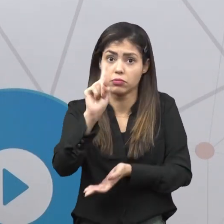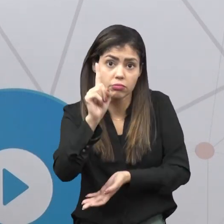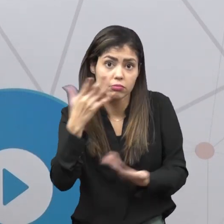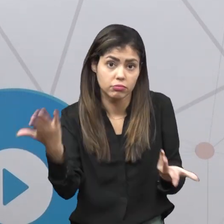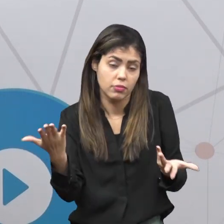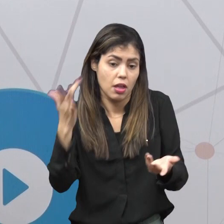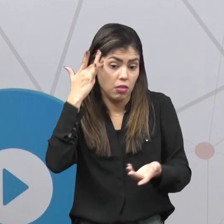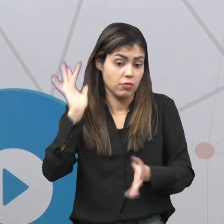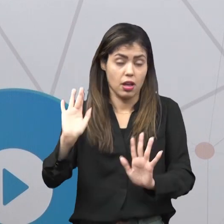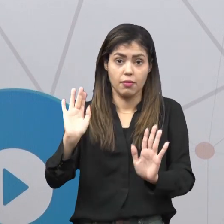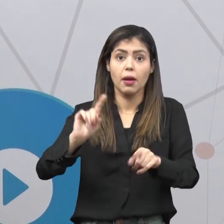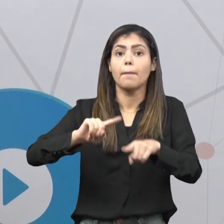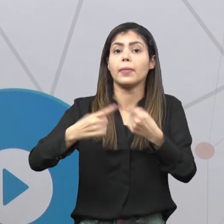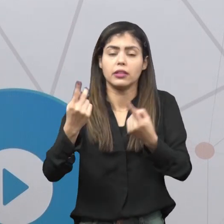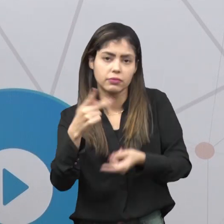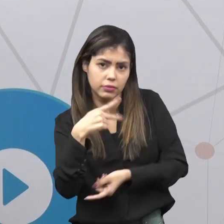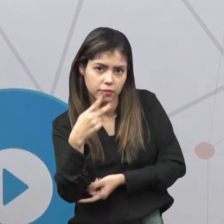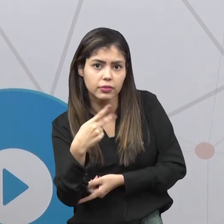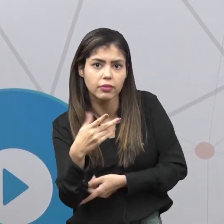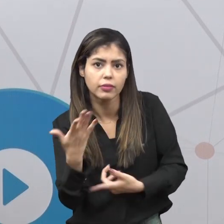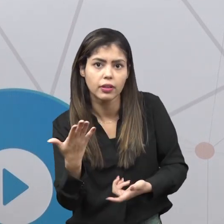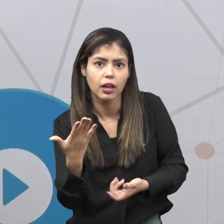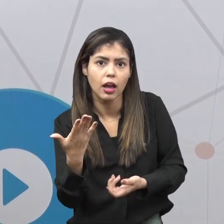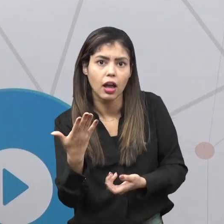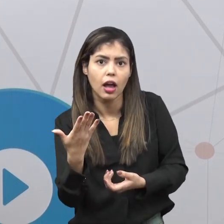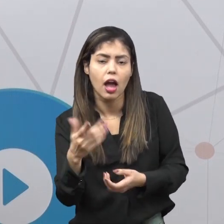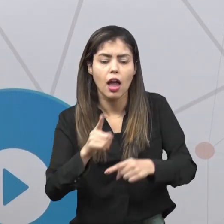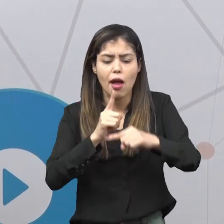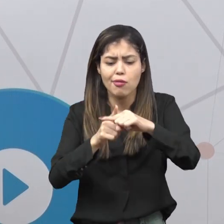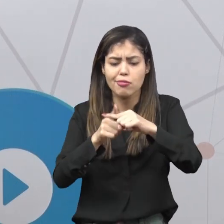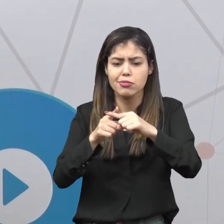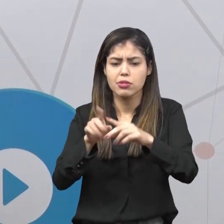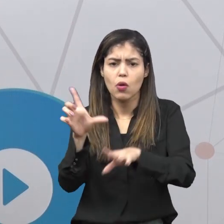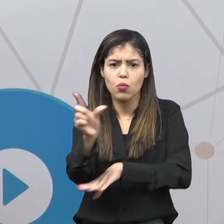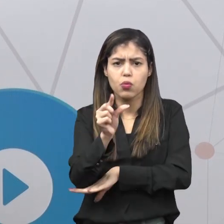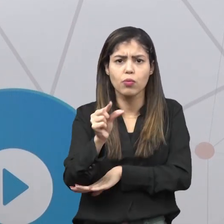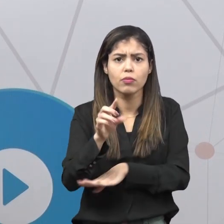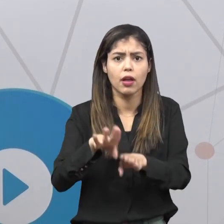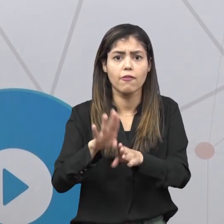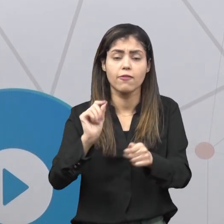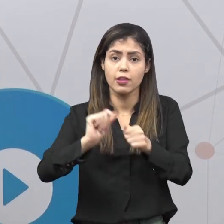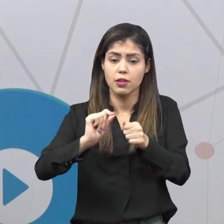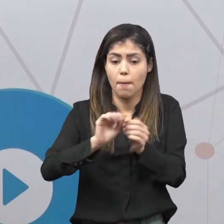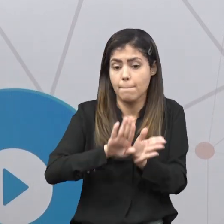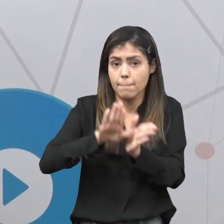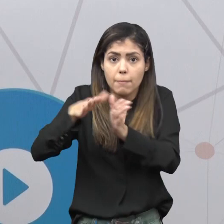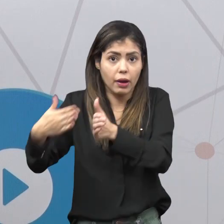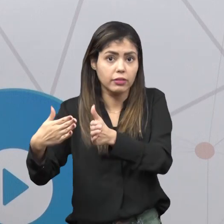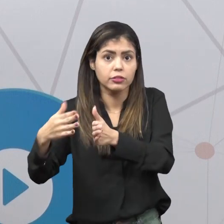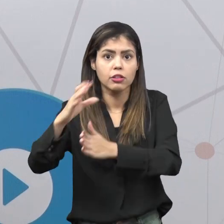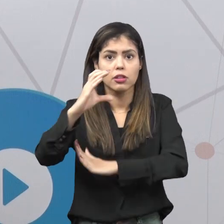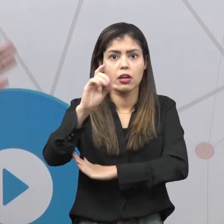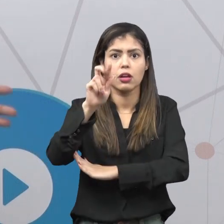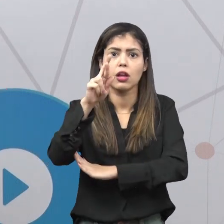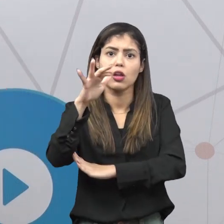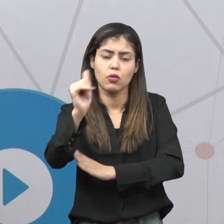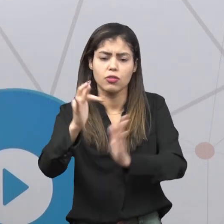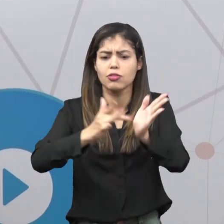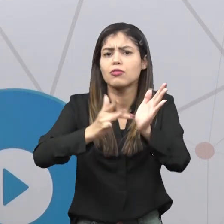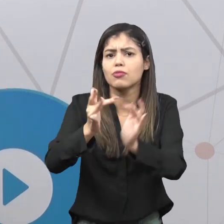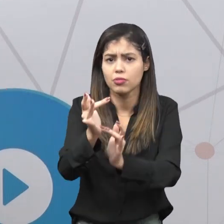mas que esses restos de cruz, eles faziam parte, da cruz que Jesus Cristo